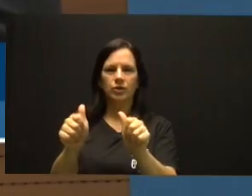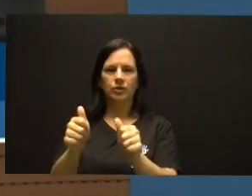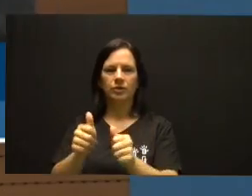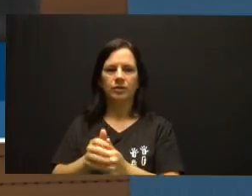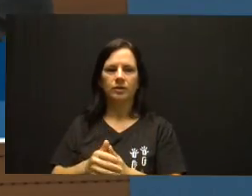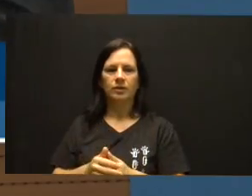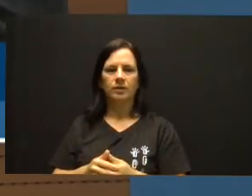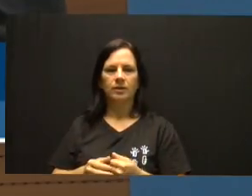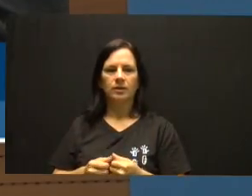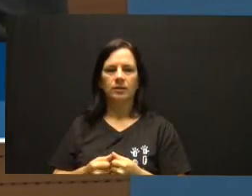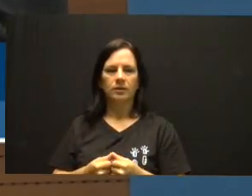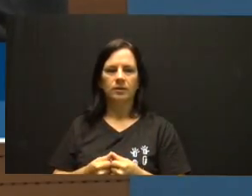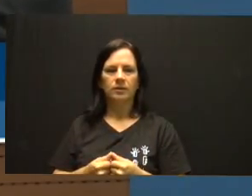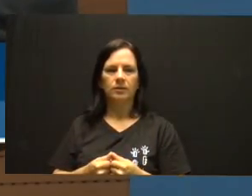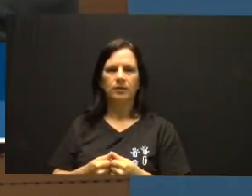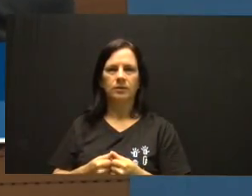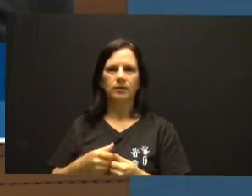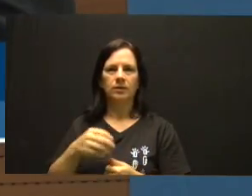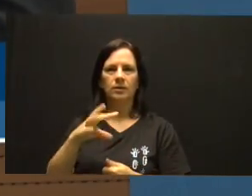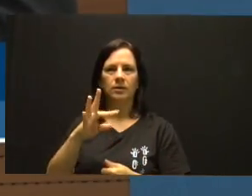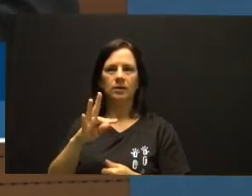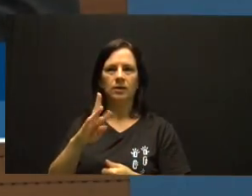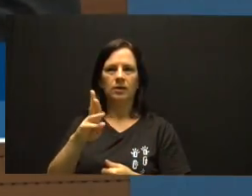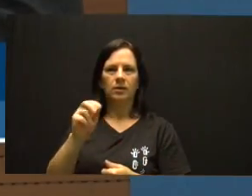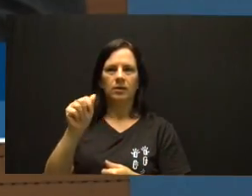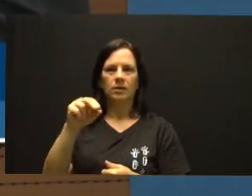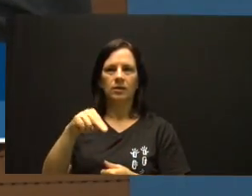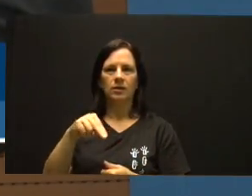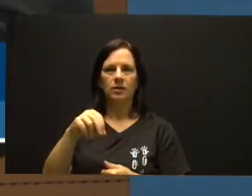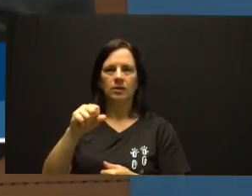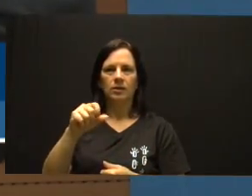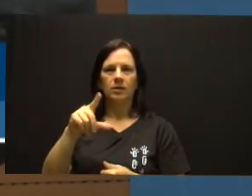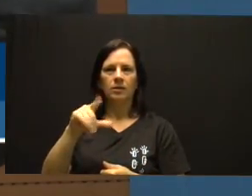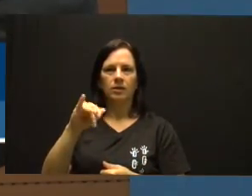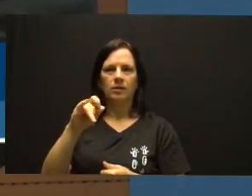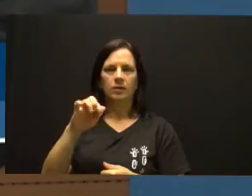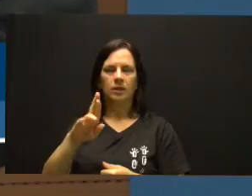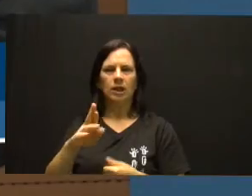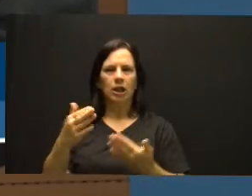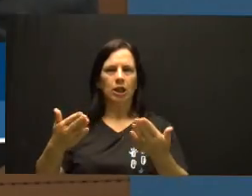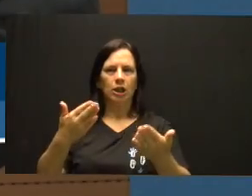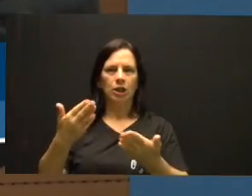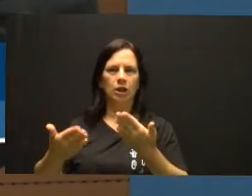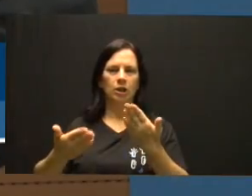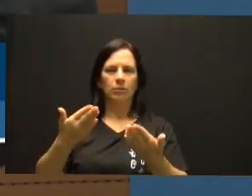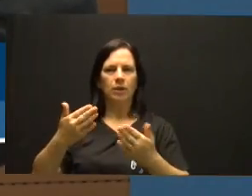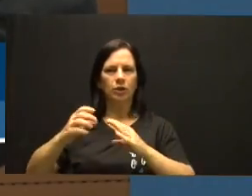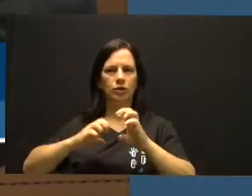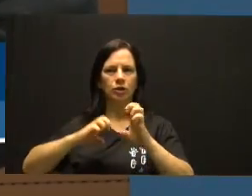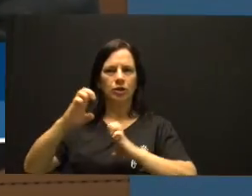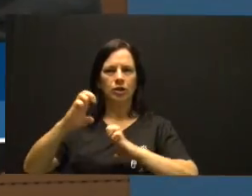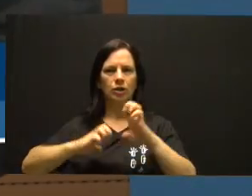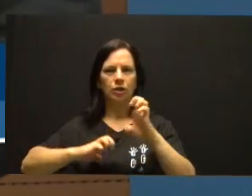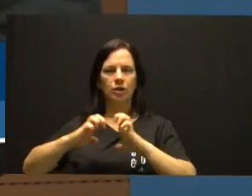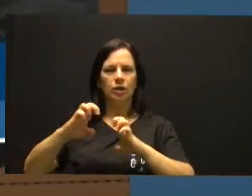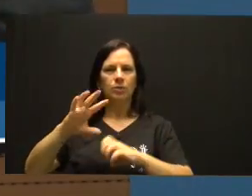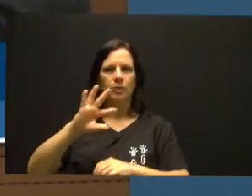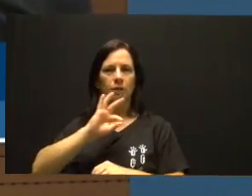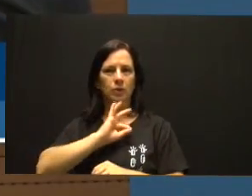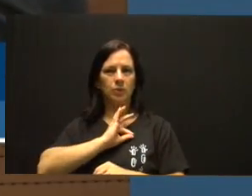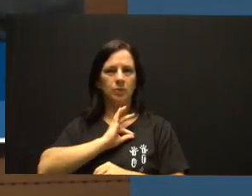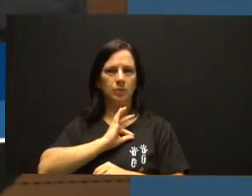a Translíder, porque, independente da empresa Translíder e também da gestora